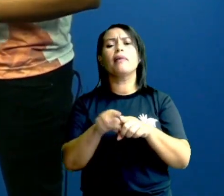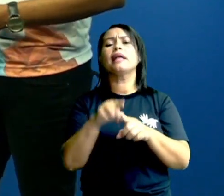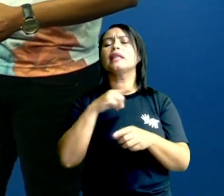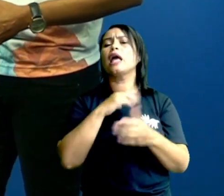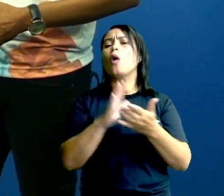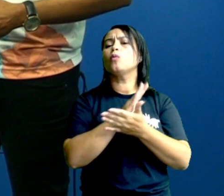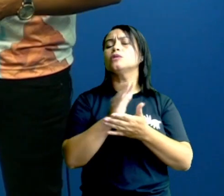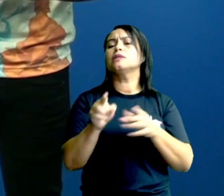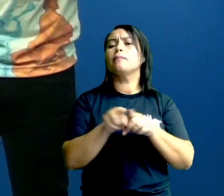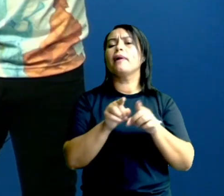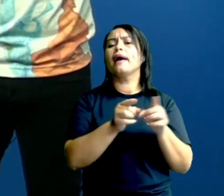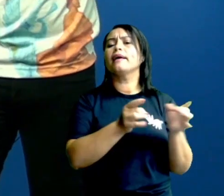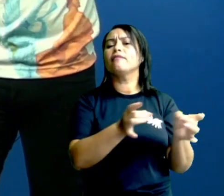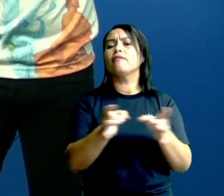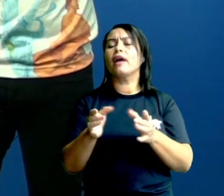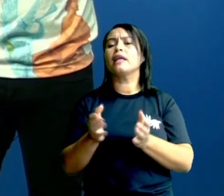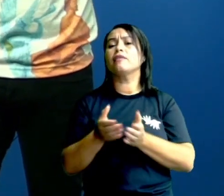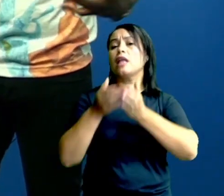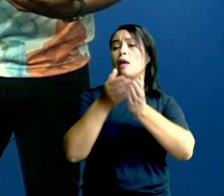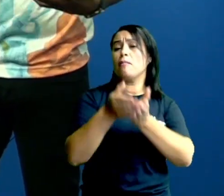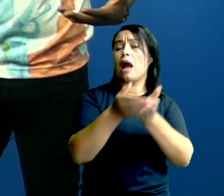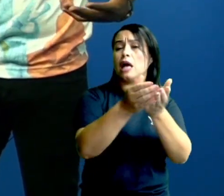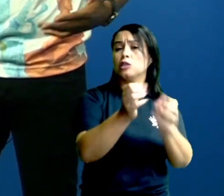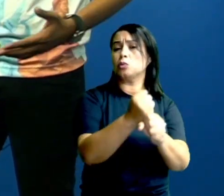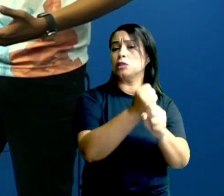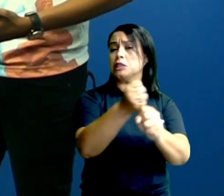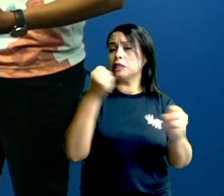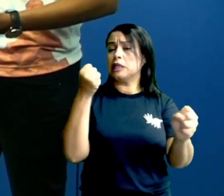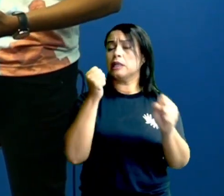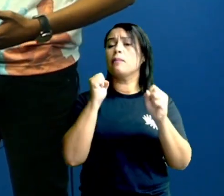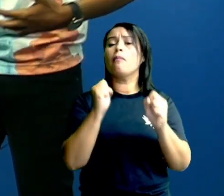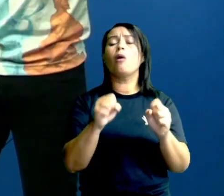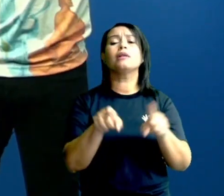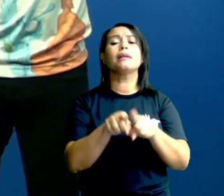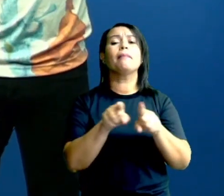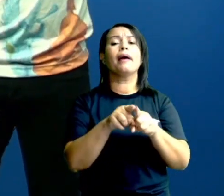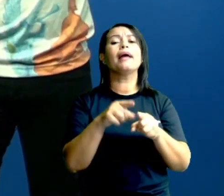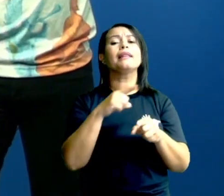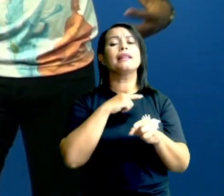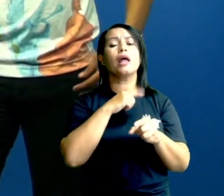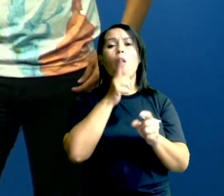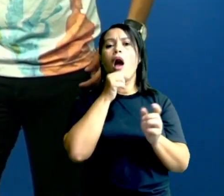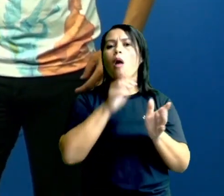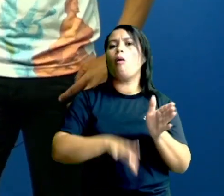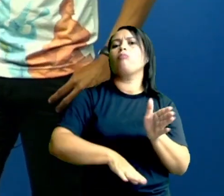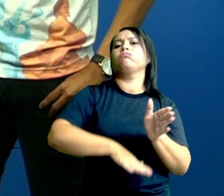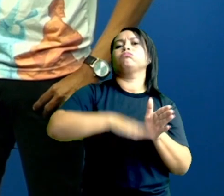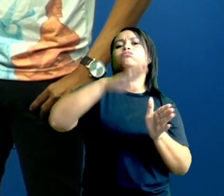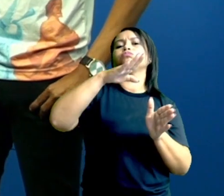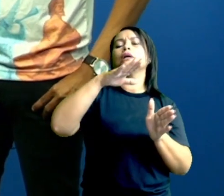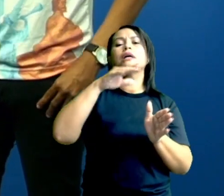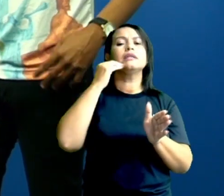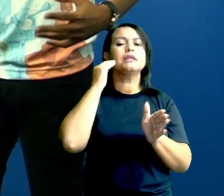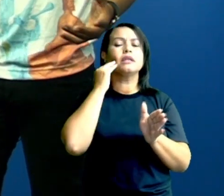sobretudo no Rio Amazonas que você vai ter embarcações de grande porte poder circular por conta do grande volume de água que esse rio transporta né Rio